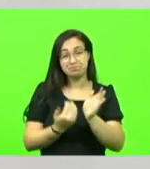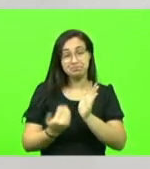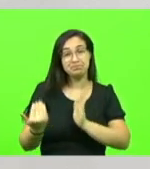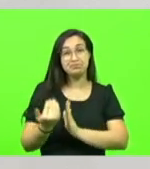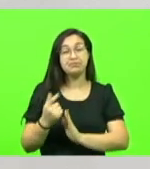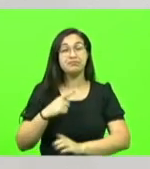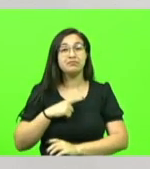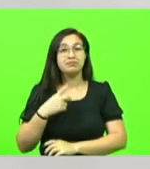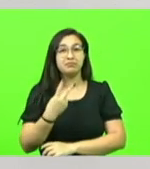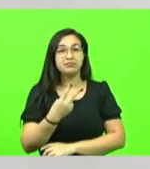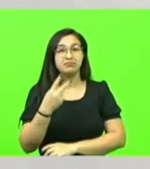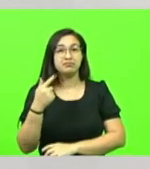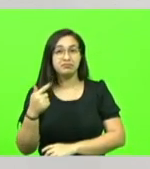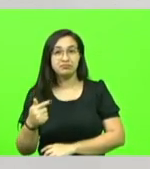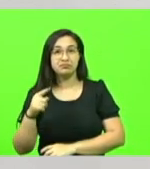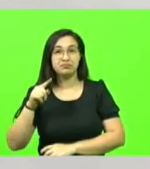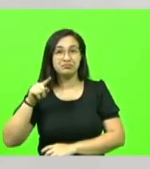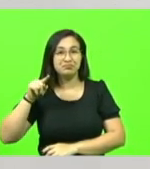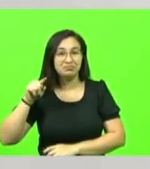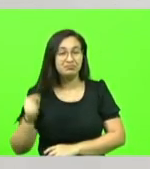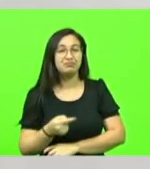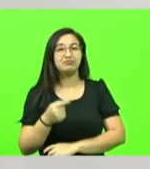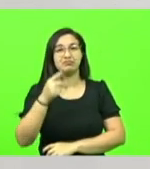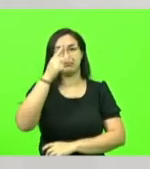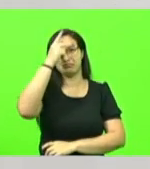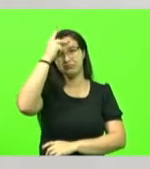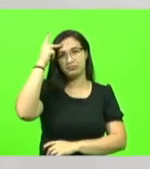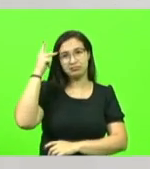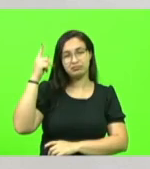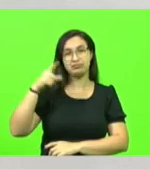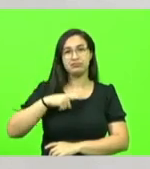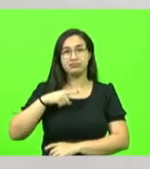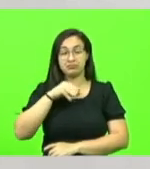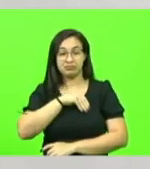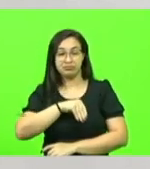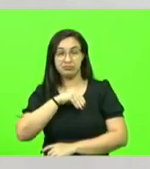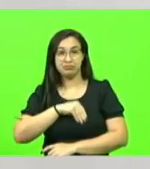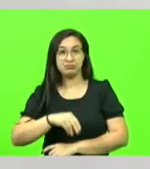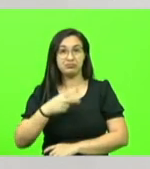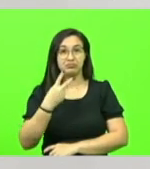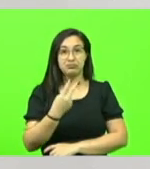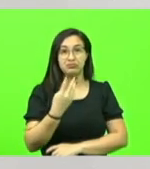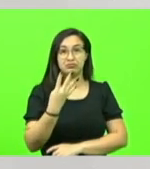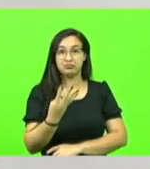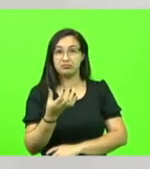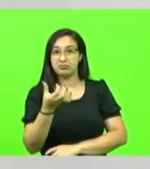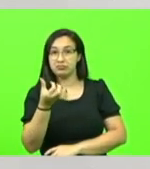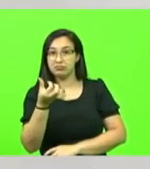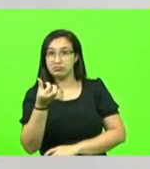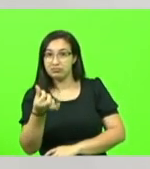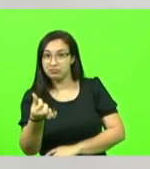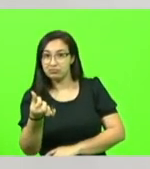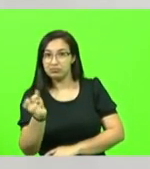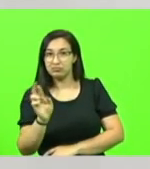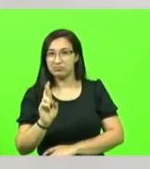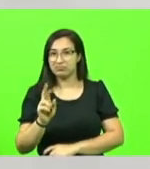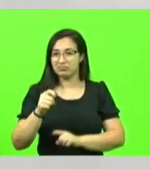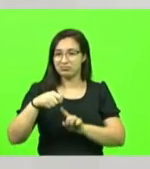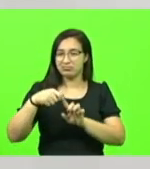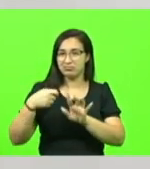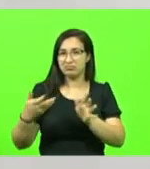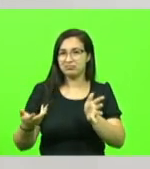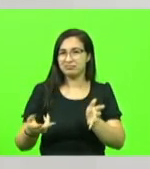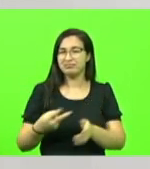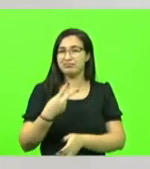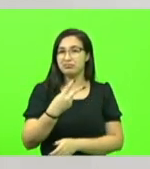27 milhões de pessoas que ganham R$ 246 por mês. 27 milhões